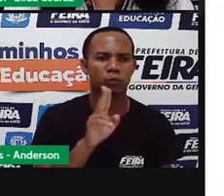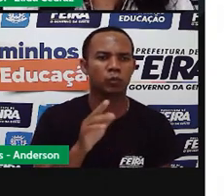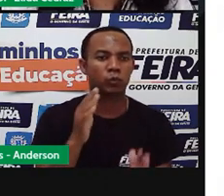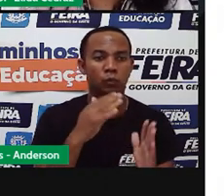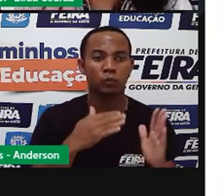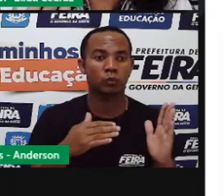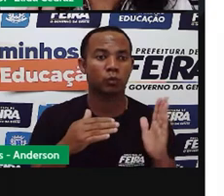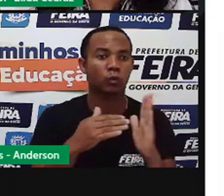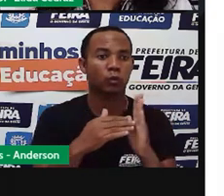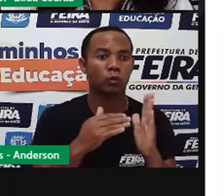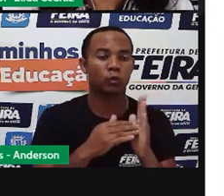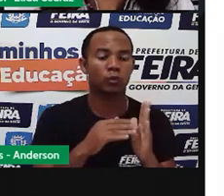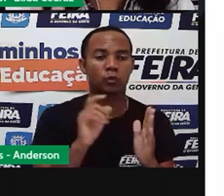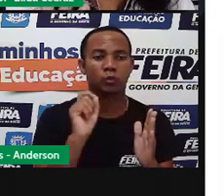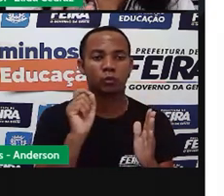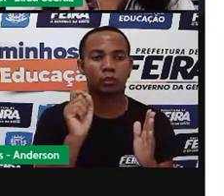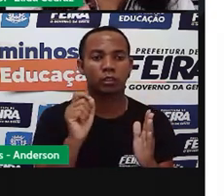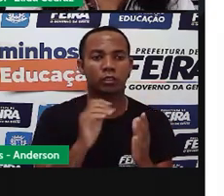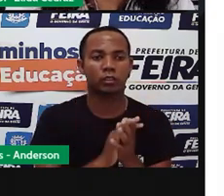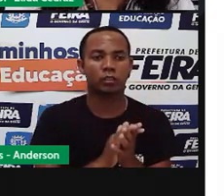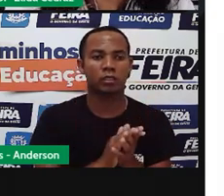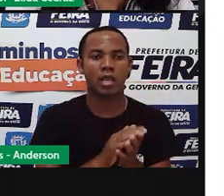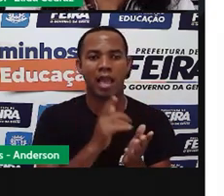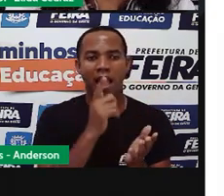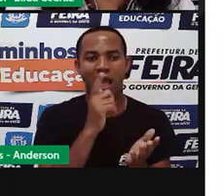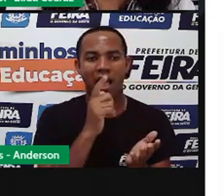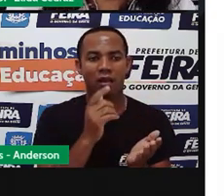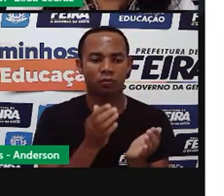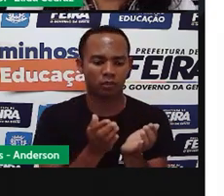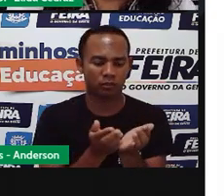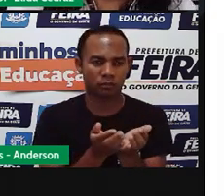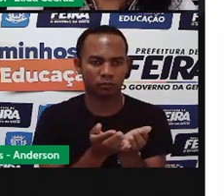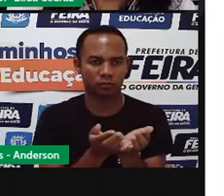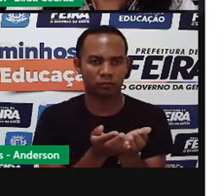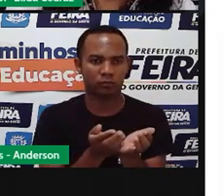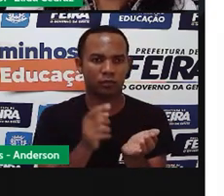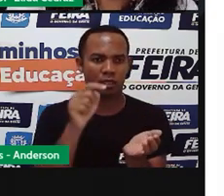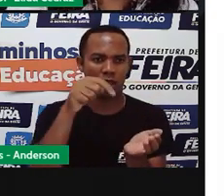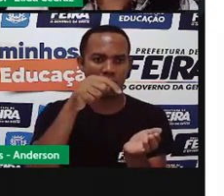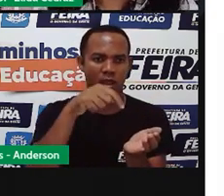todos eles possuem a função de armazenar líquidos.